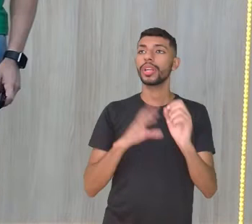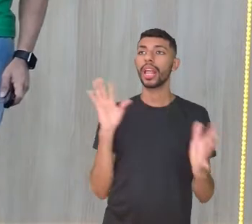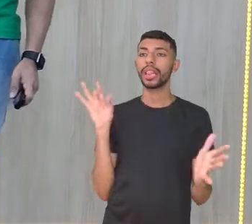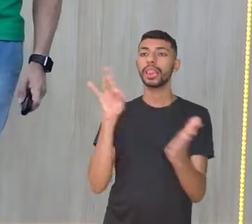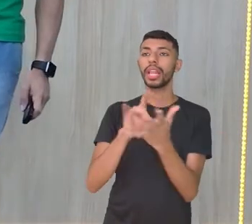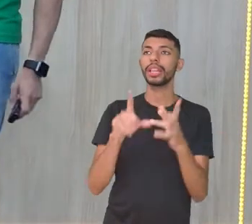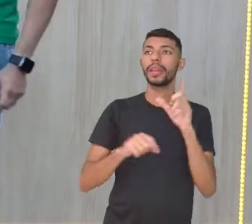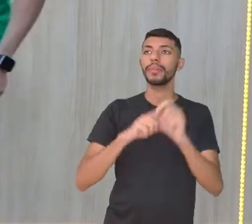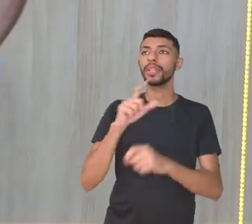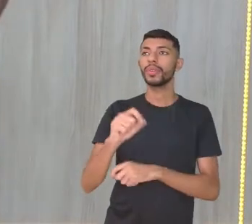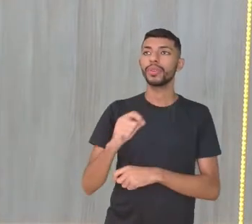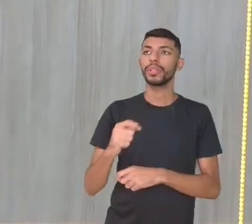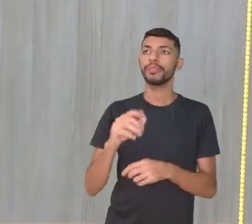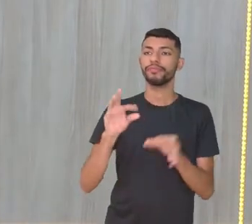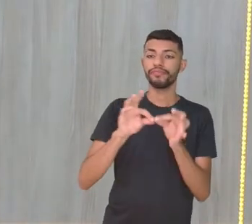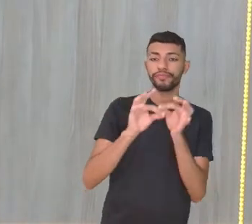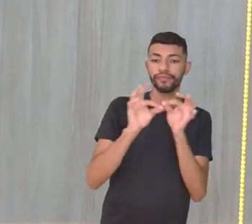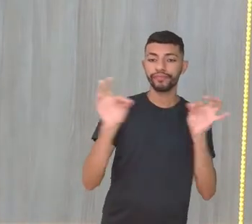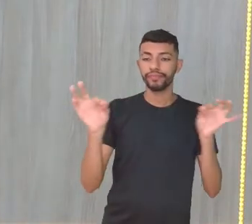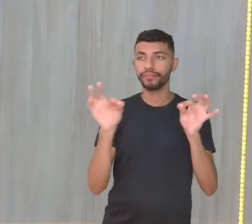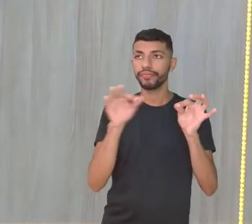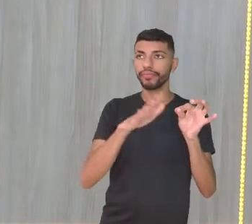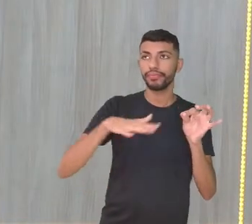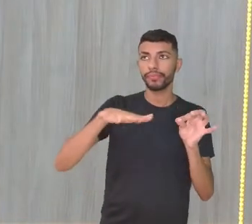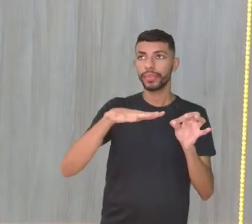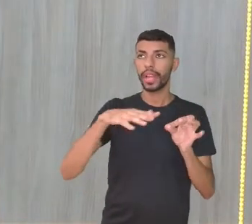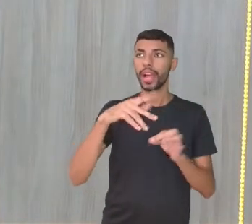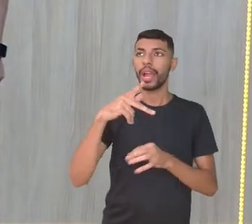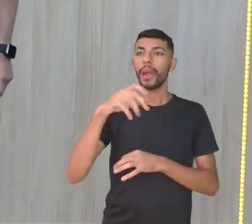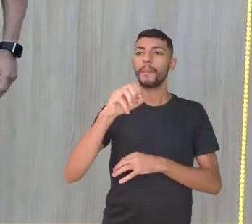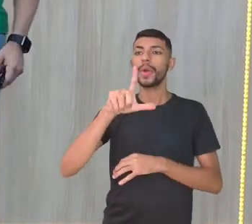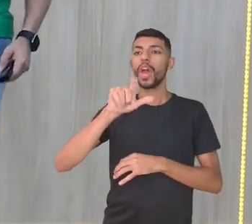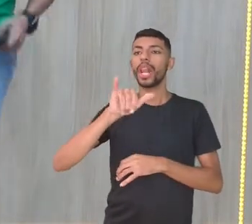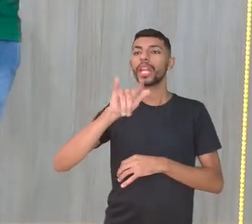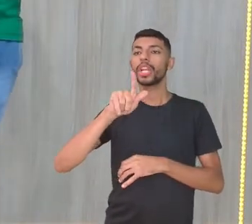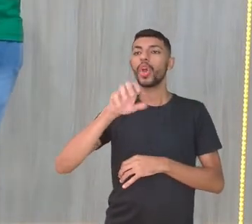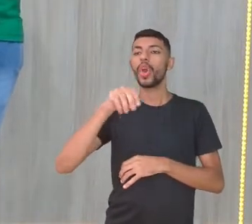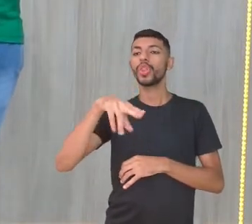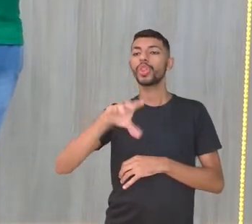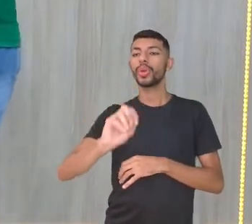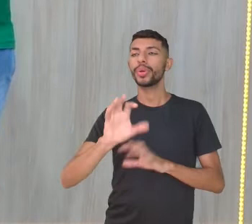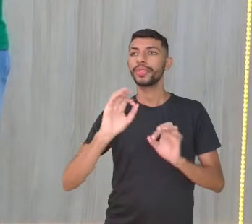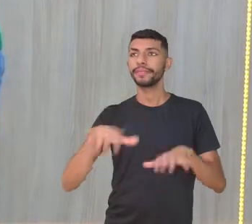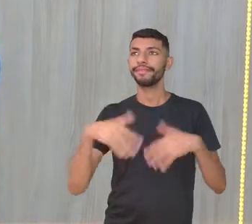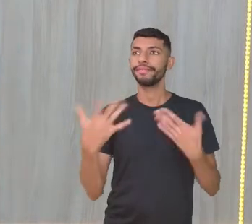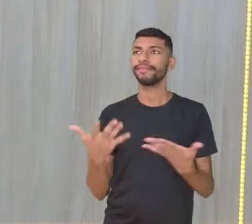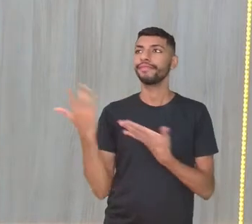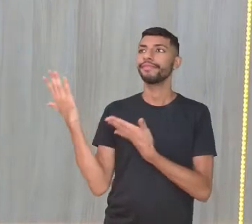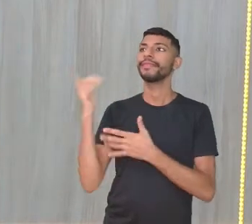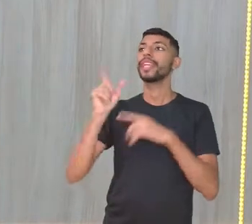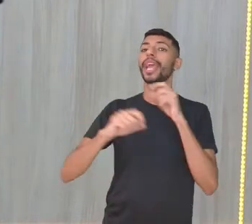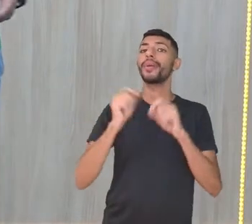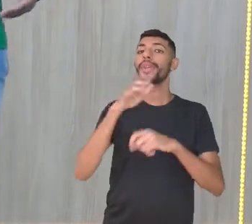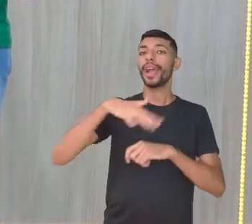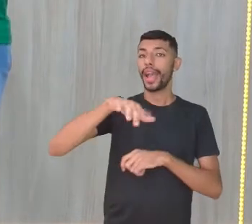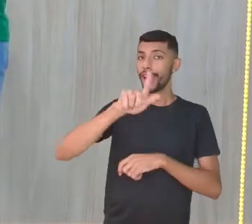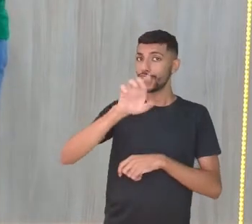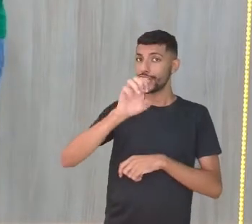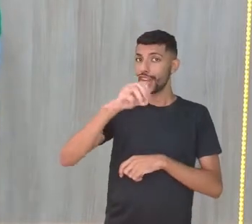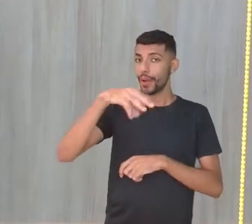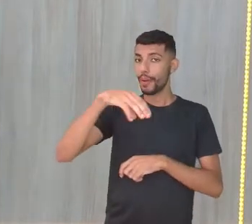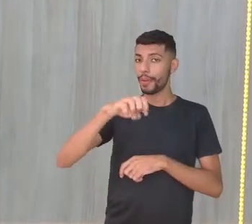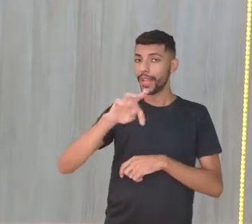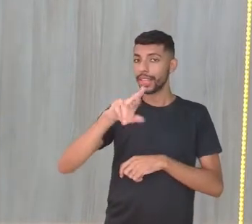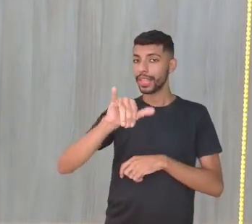você determinar o perímetro desse polígono. E aí, geometria, tá? Então, como